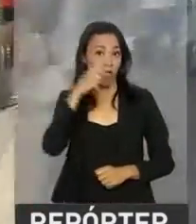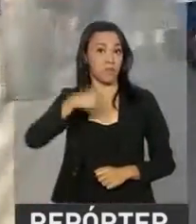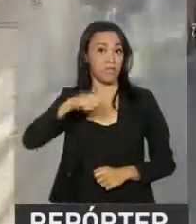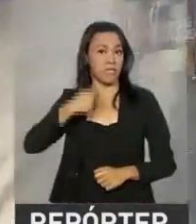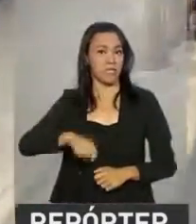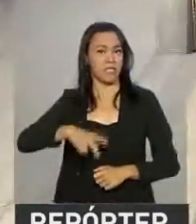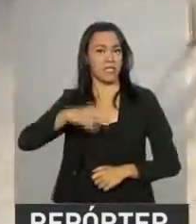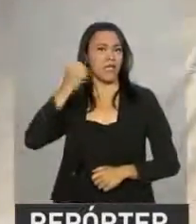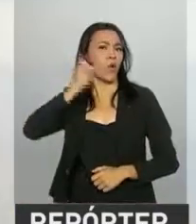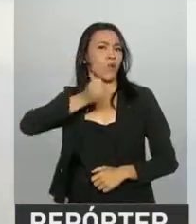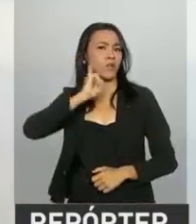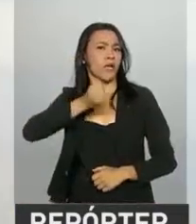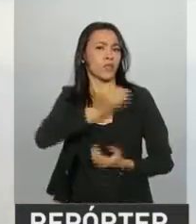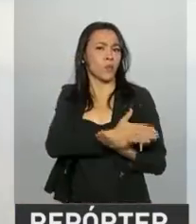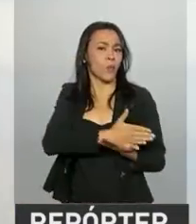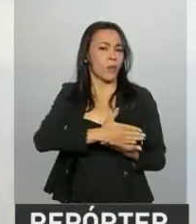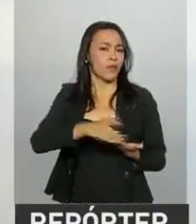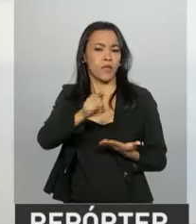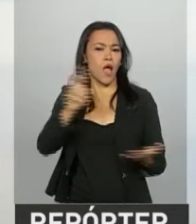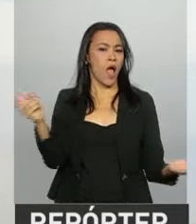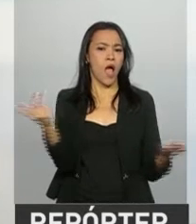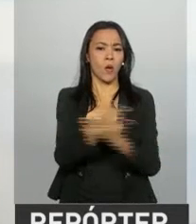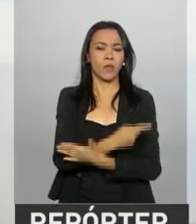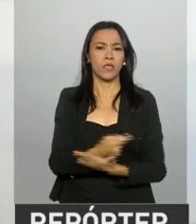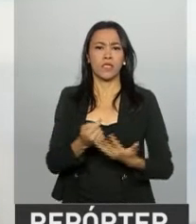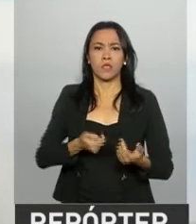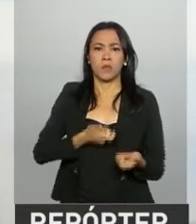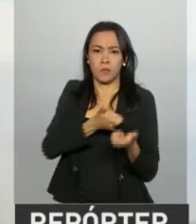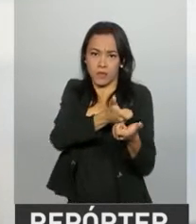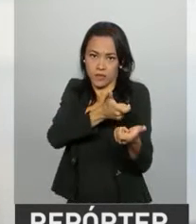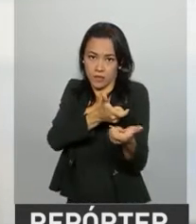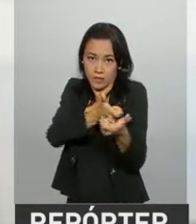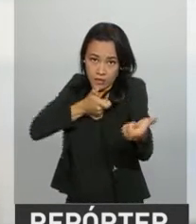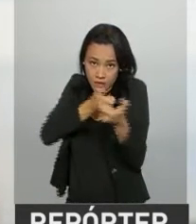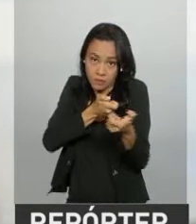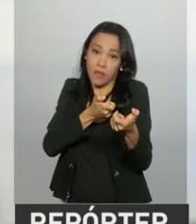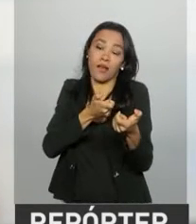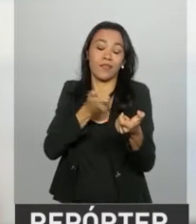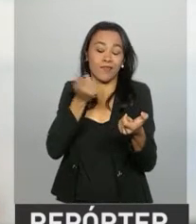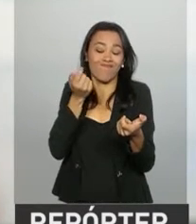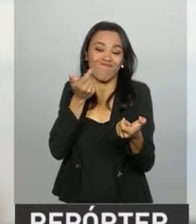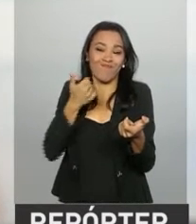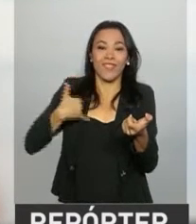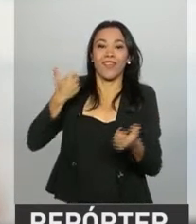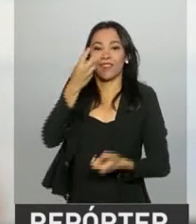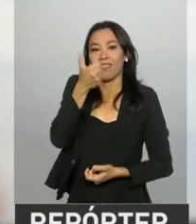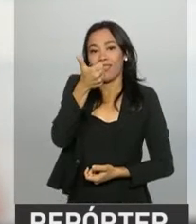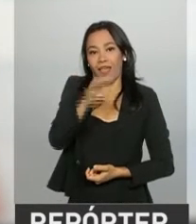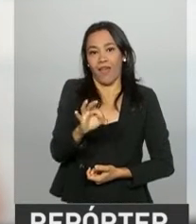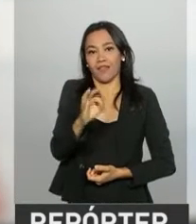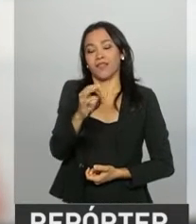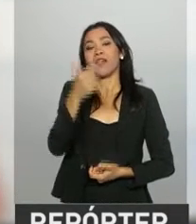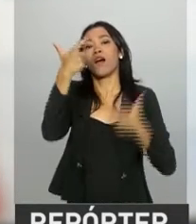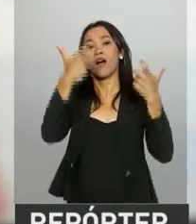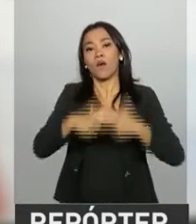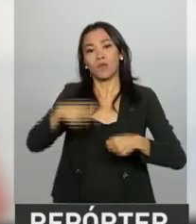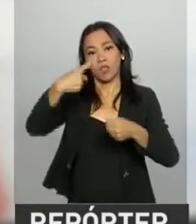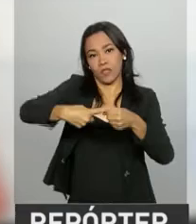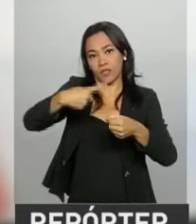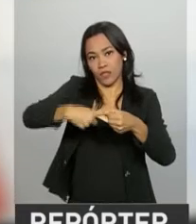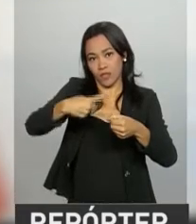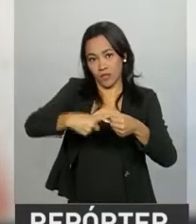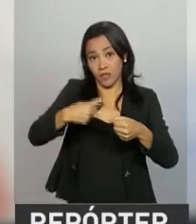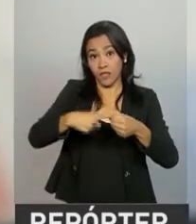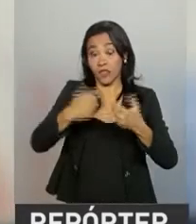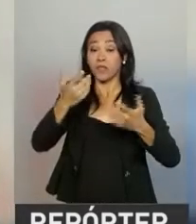contada do comecinho. Um acidente com uma espingarda tirou a visão de Williams aos 10 anos, lá em Riachão do Poço,